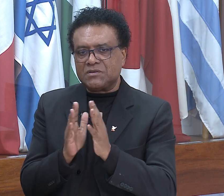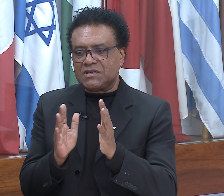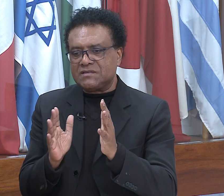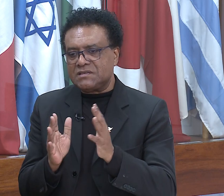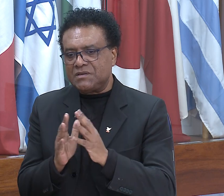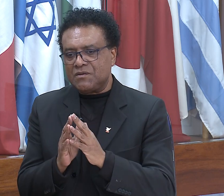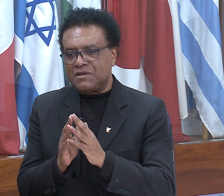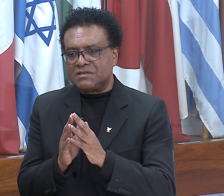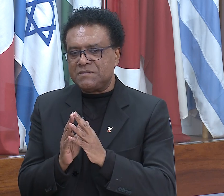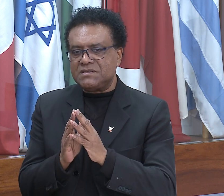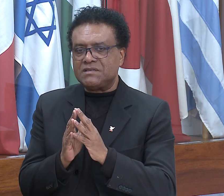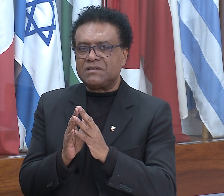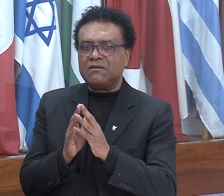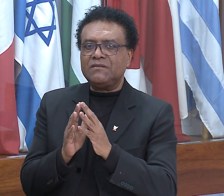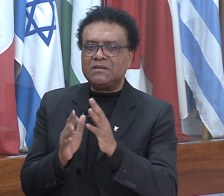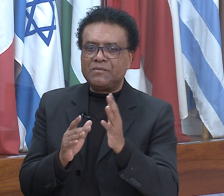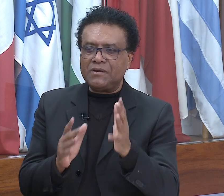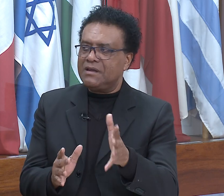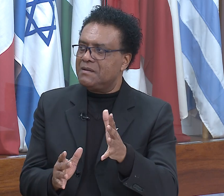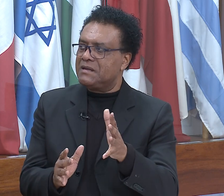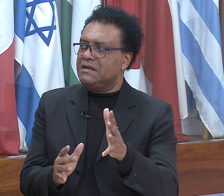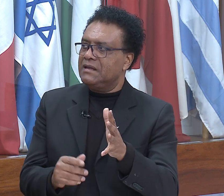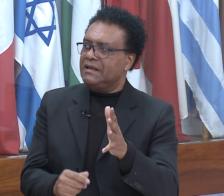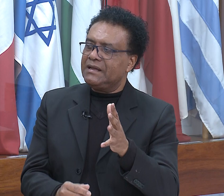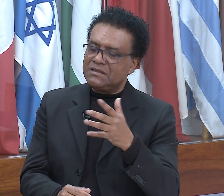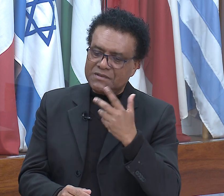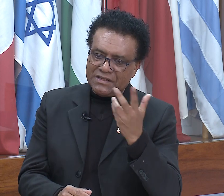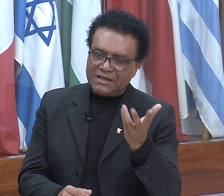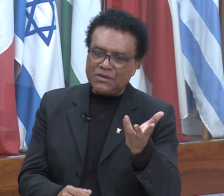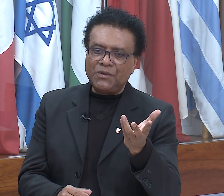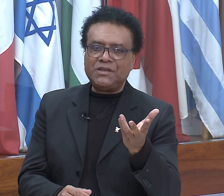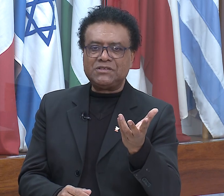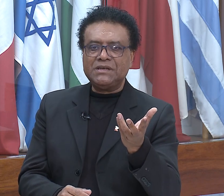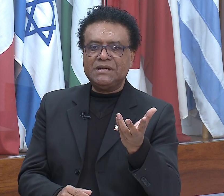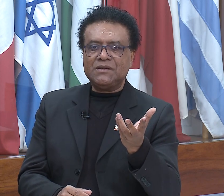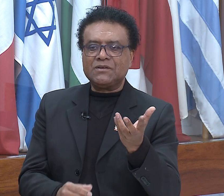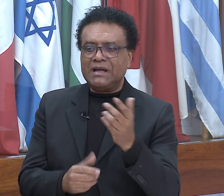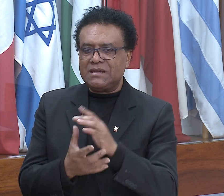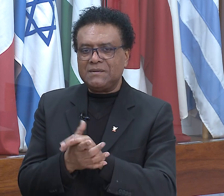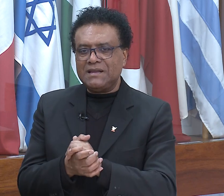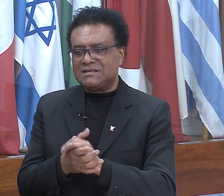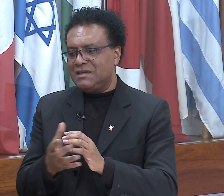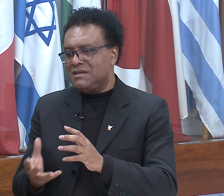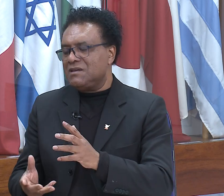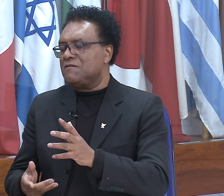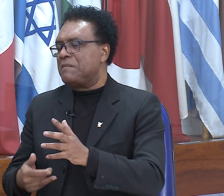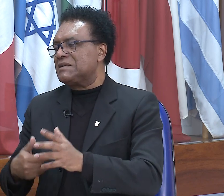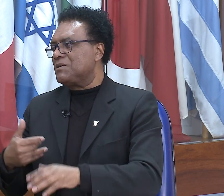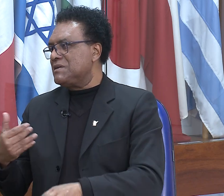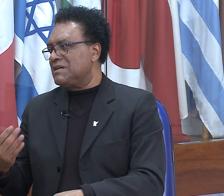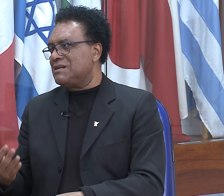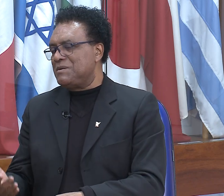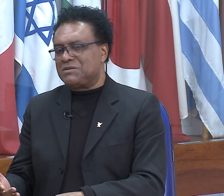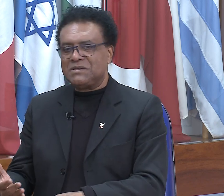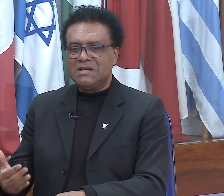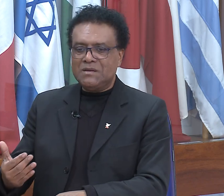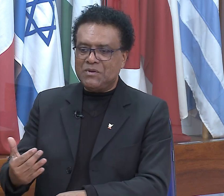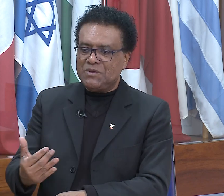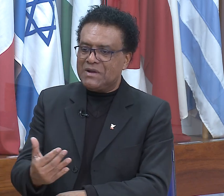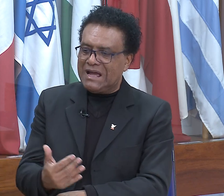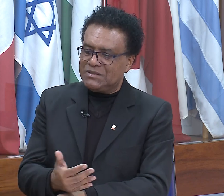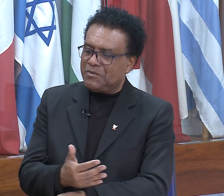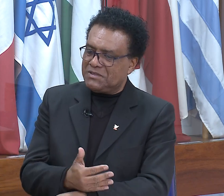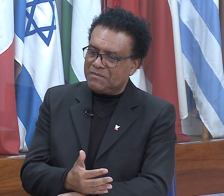pessoas que às vezes eu nem conheço que me dizem tá ouvindo teu programa a rádio Medianeira à noite eu digo ah que beleza aí que passa a conhecer aquela pessoa